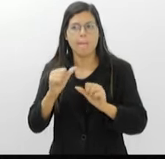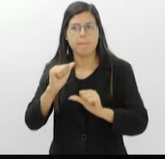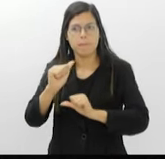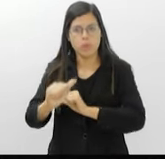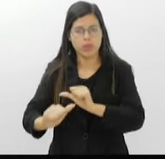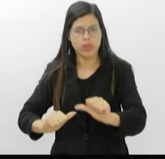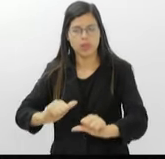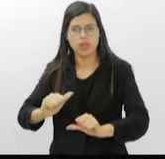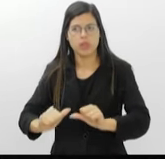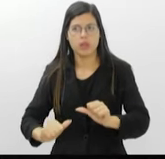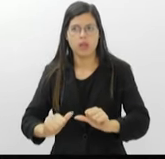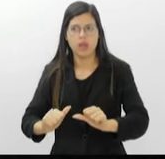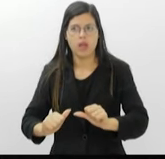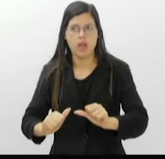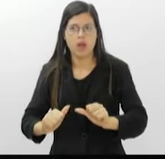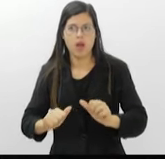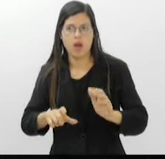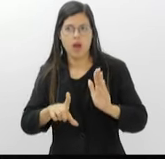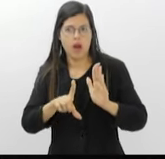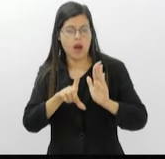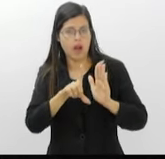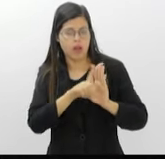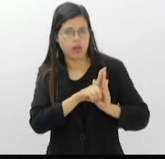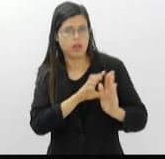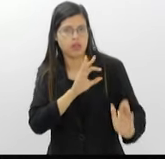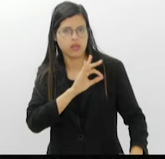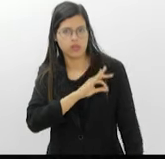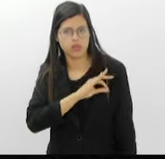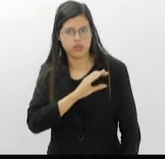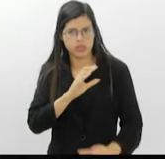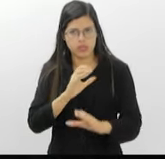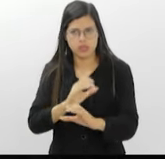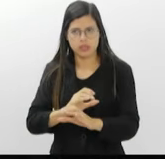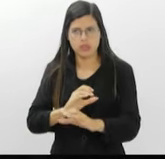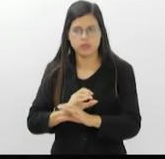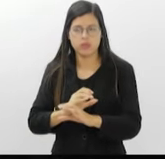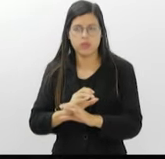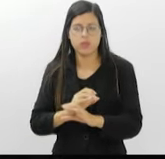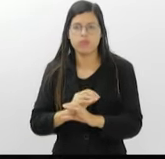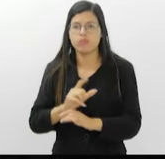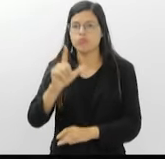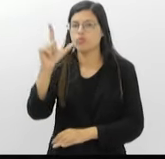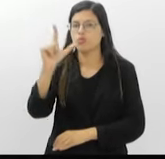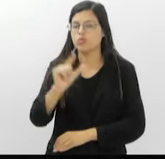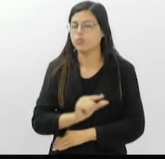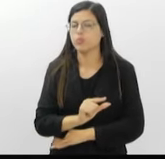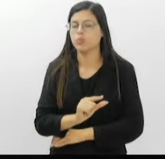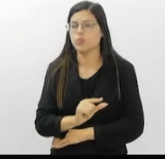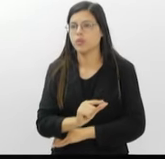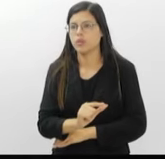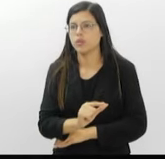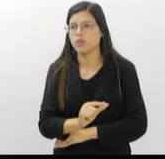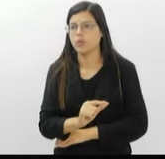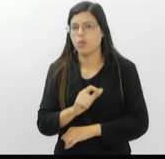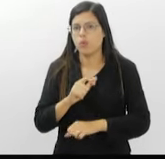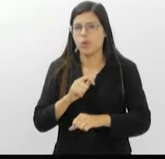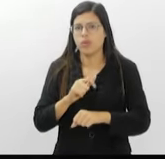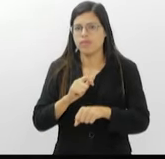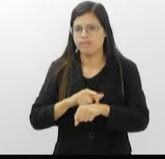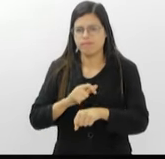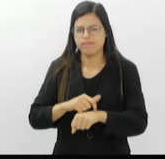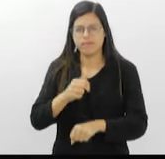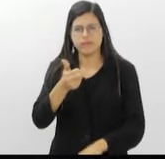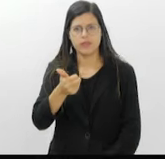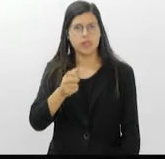indevidamente a lei orgânica da Polícia Civil, diminuindo o tempo de 15 anos que